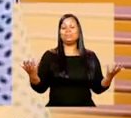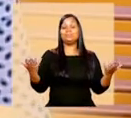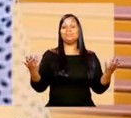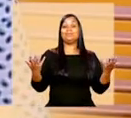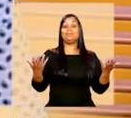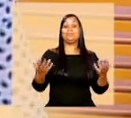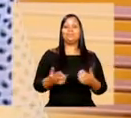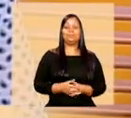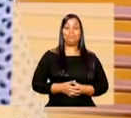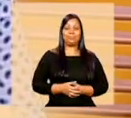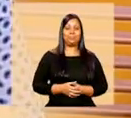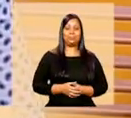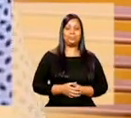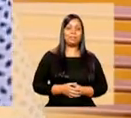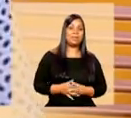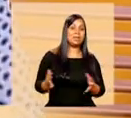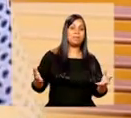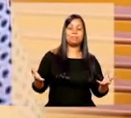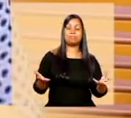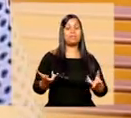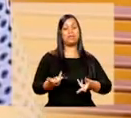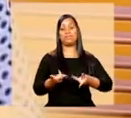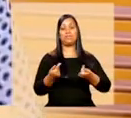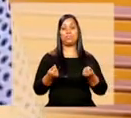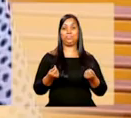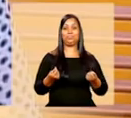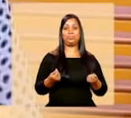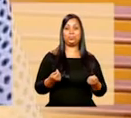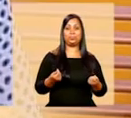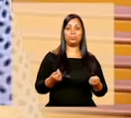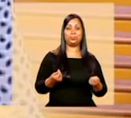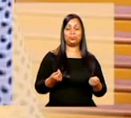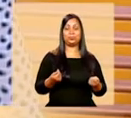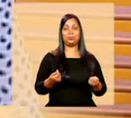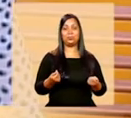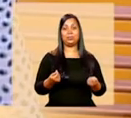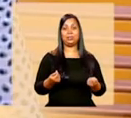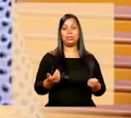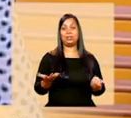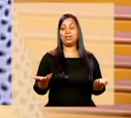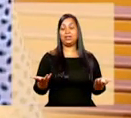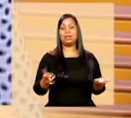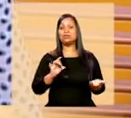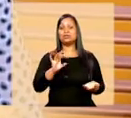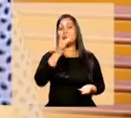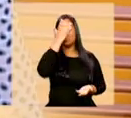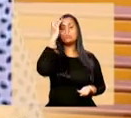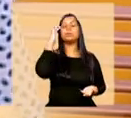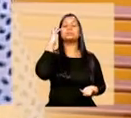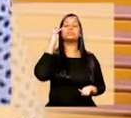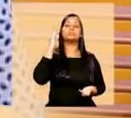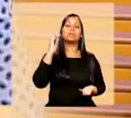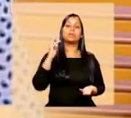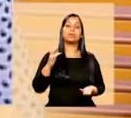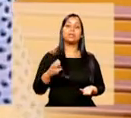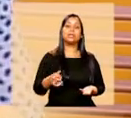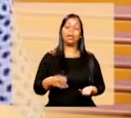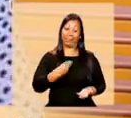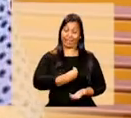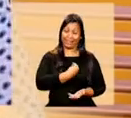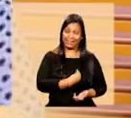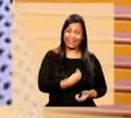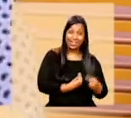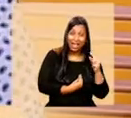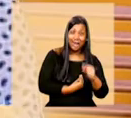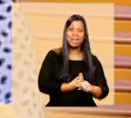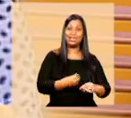isso não tem preço. Gente, vocês não têm noção. Eu acho que, assim, é só quem passa mesmo, quem está